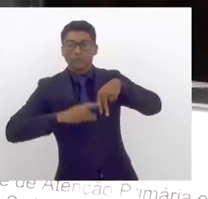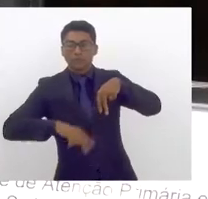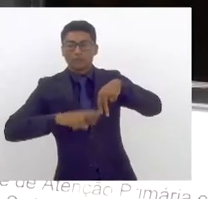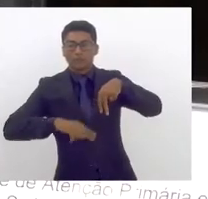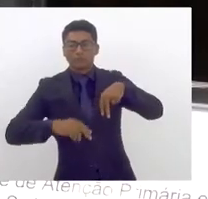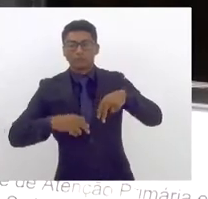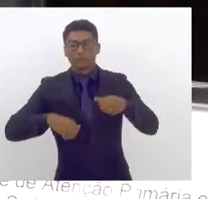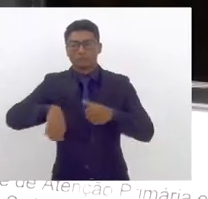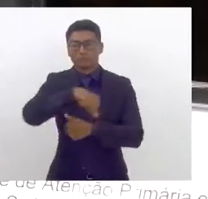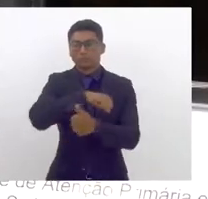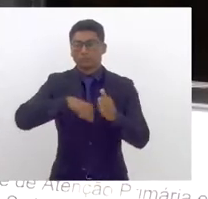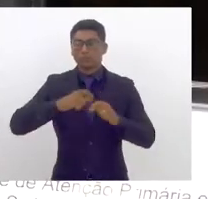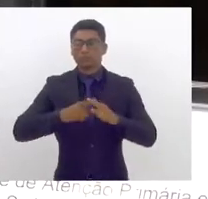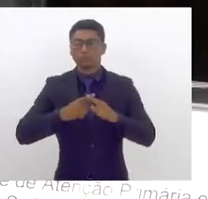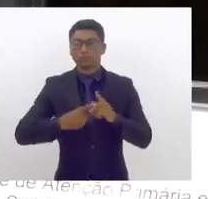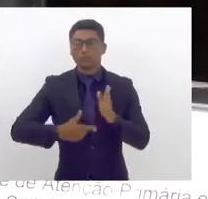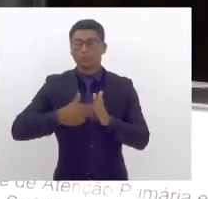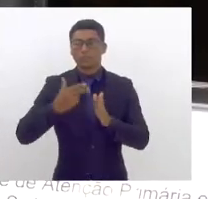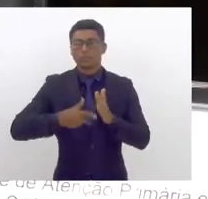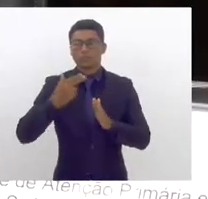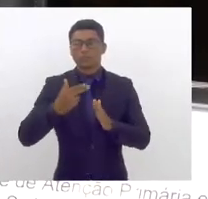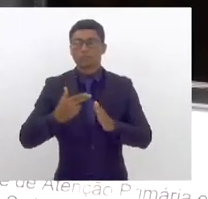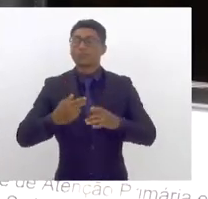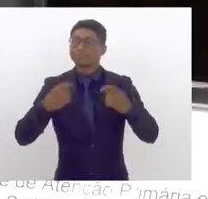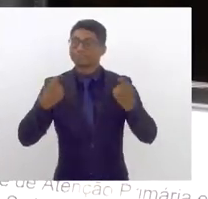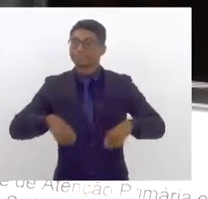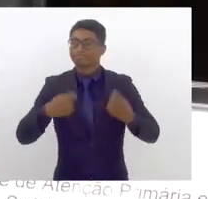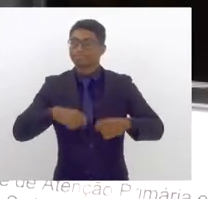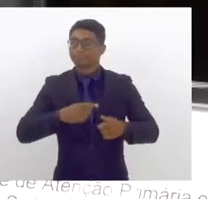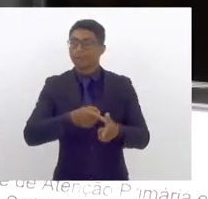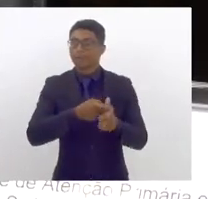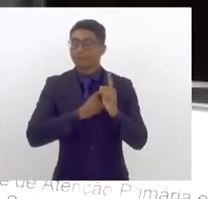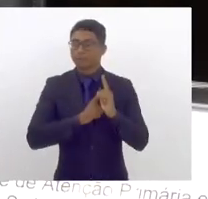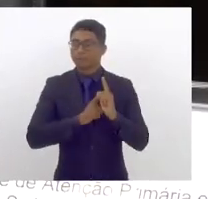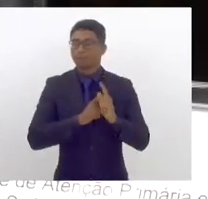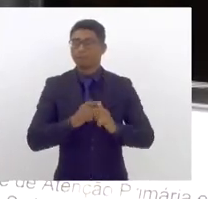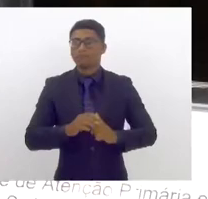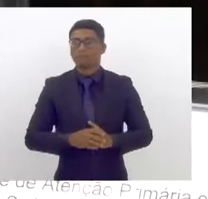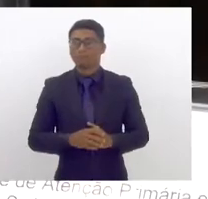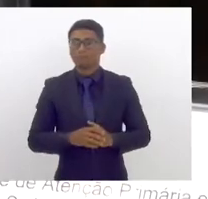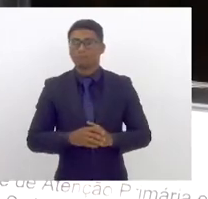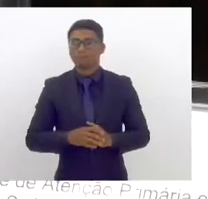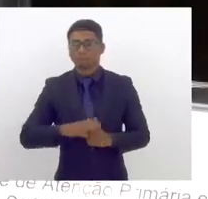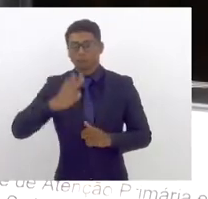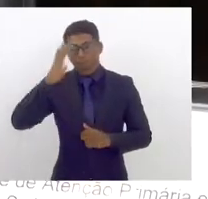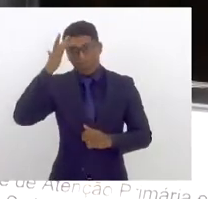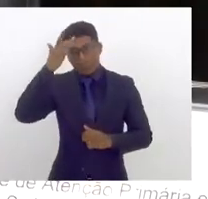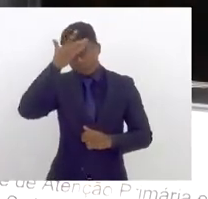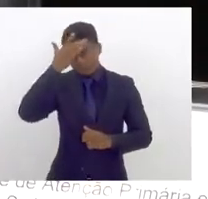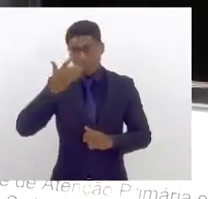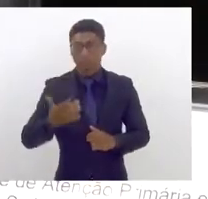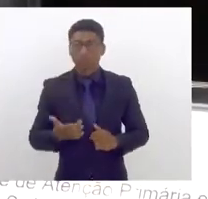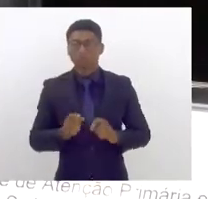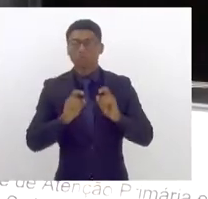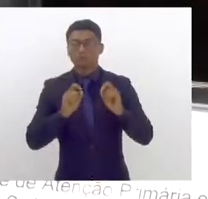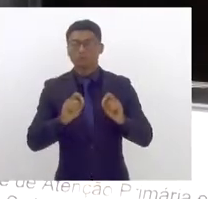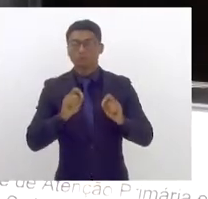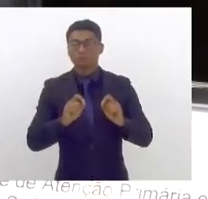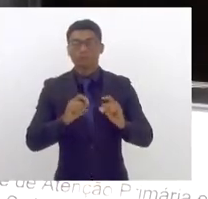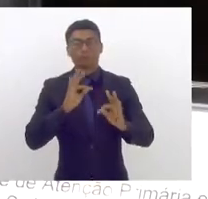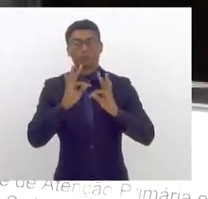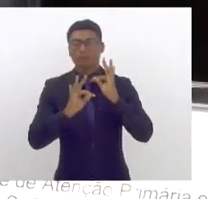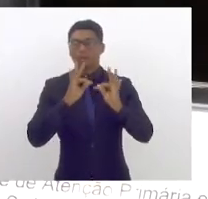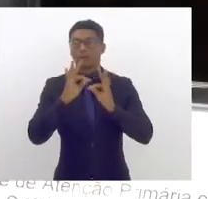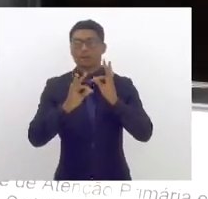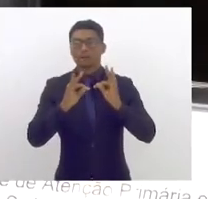cirurgia dependem para sua saúde mental inclusive da continuidade de um Tratamento